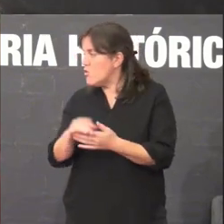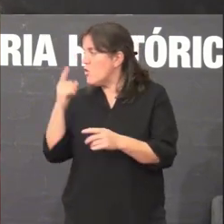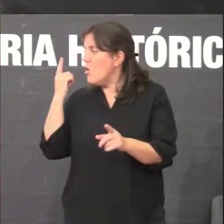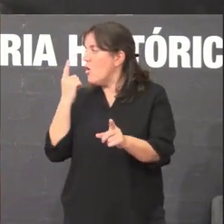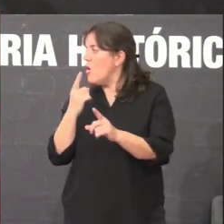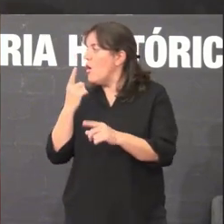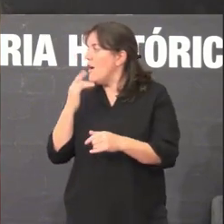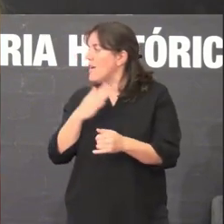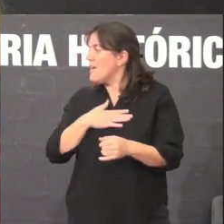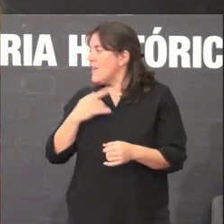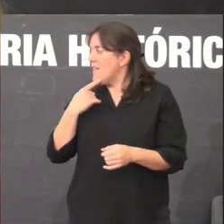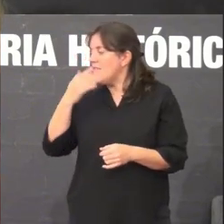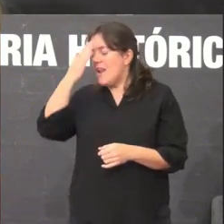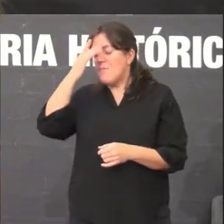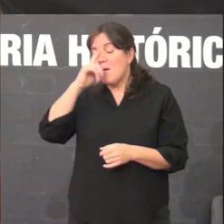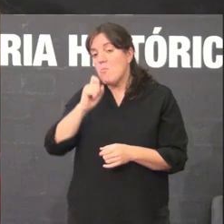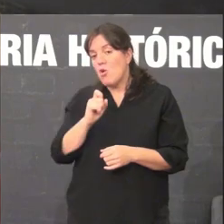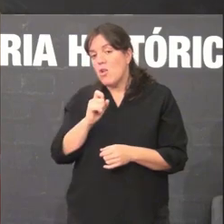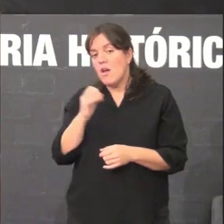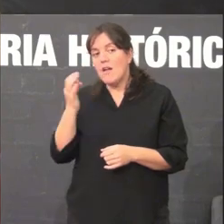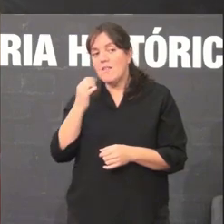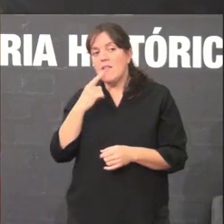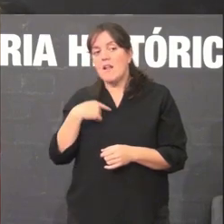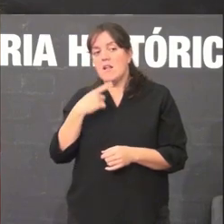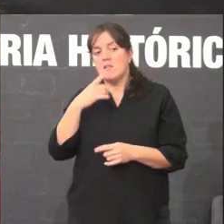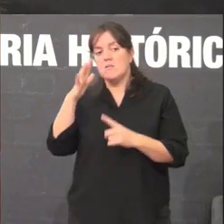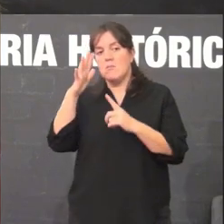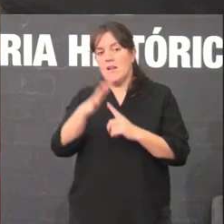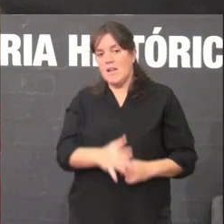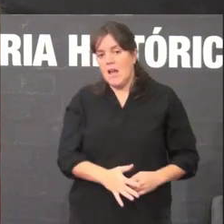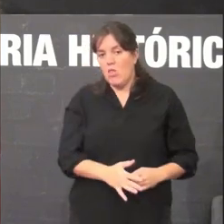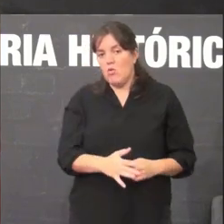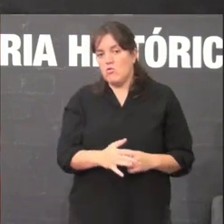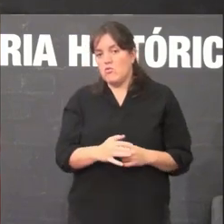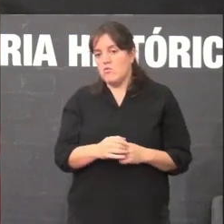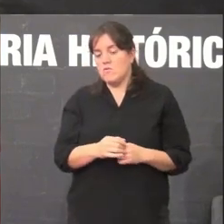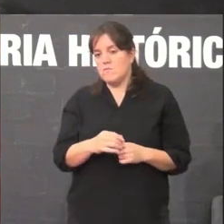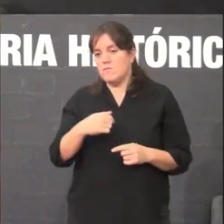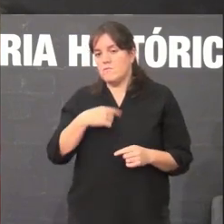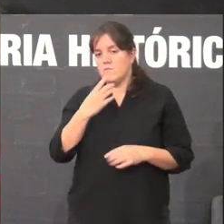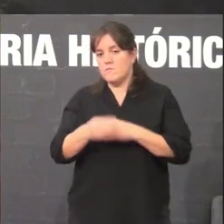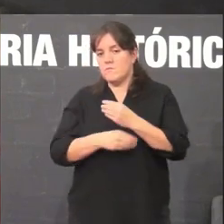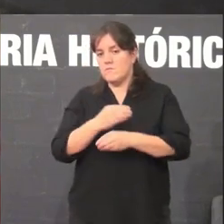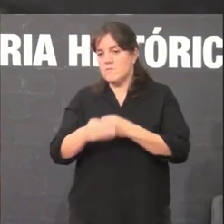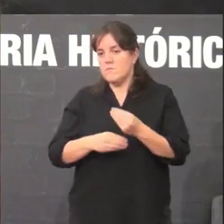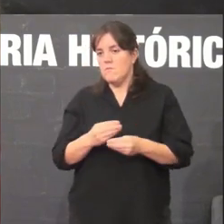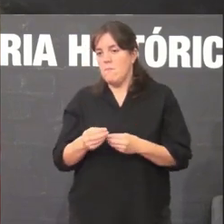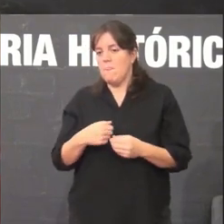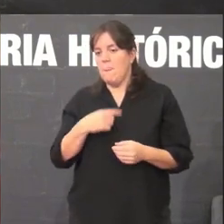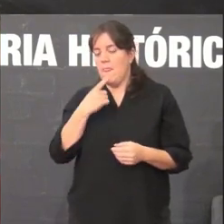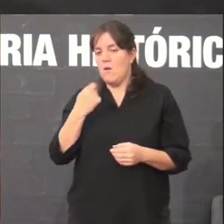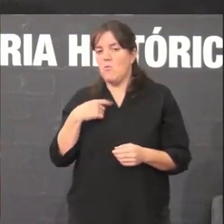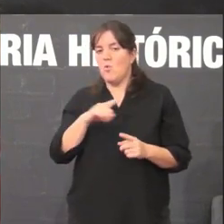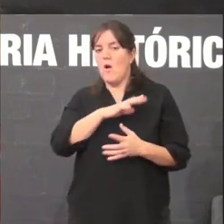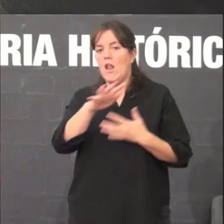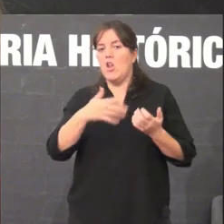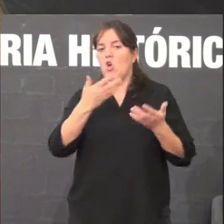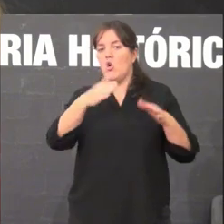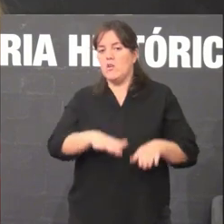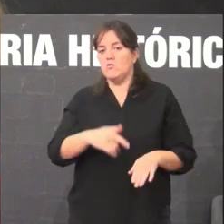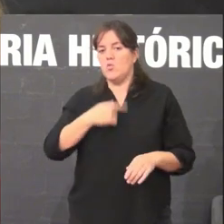No fundo, à memória dos desaparecidos, daquilo que Paul Preston designou como o Holocausto